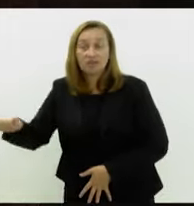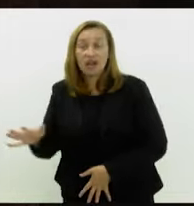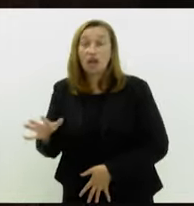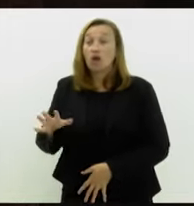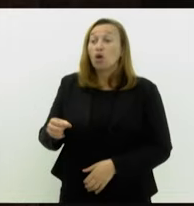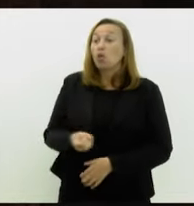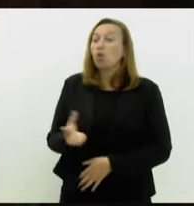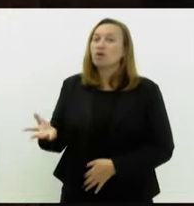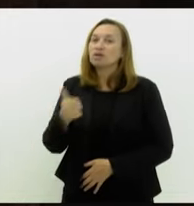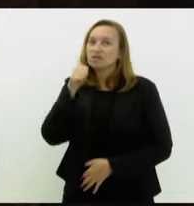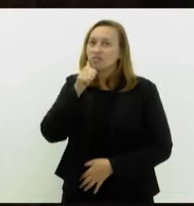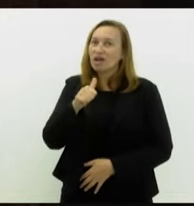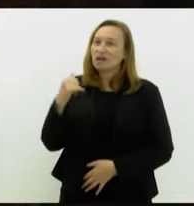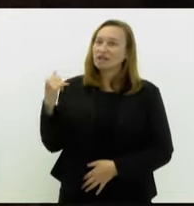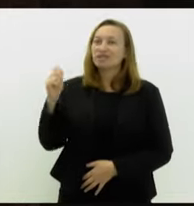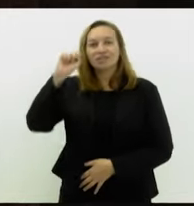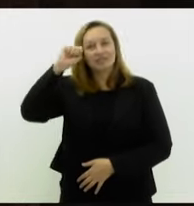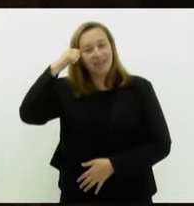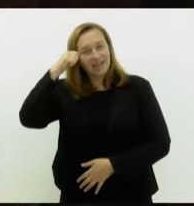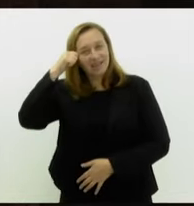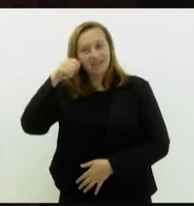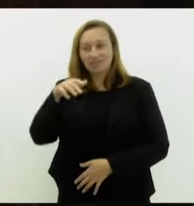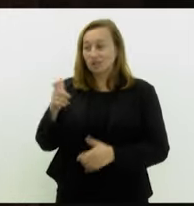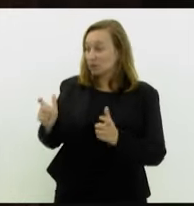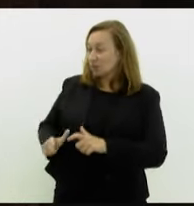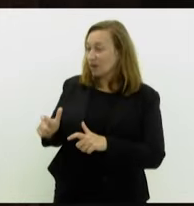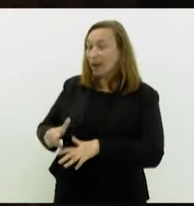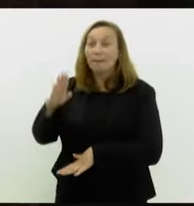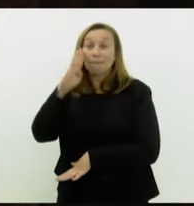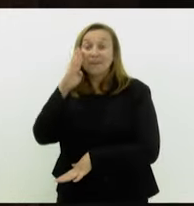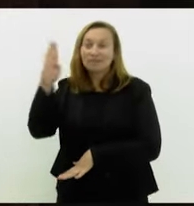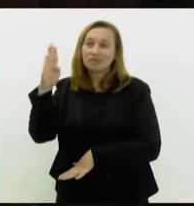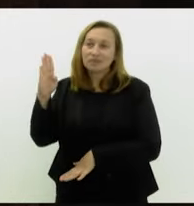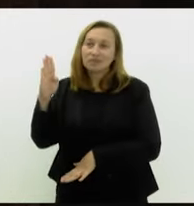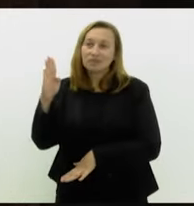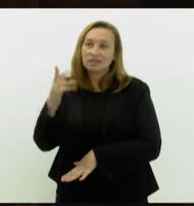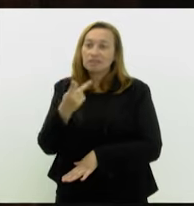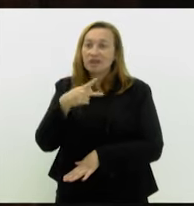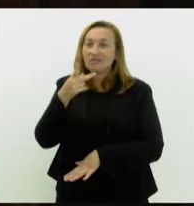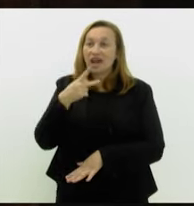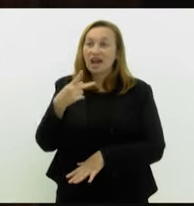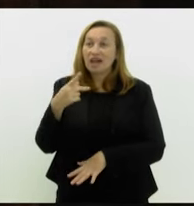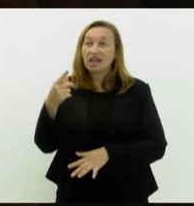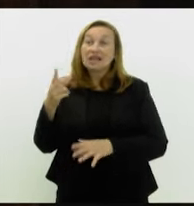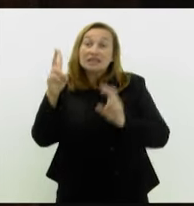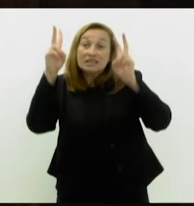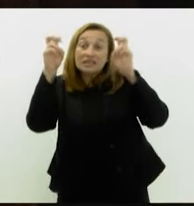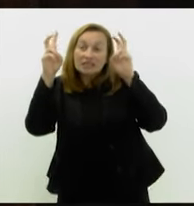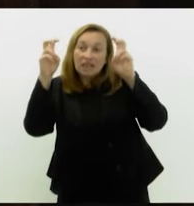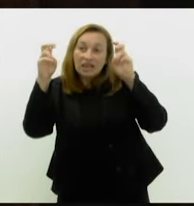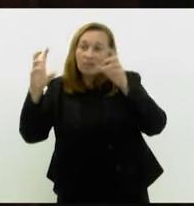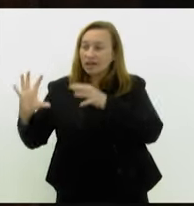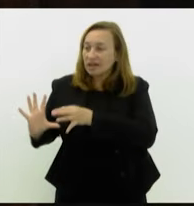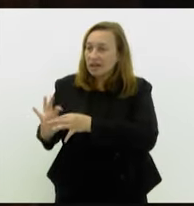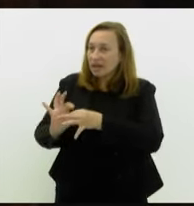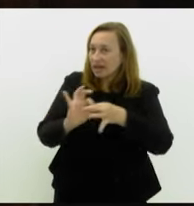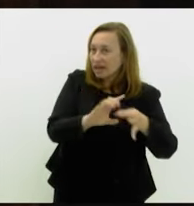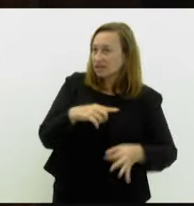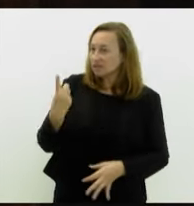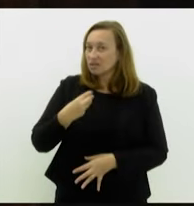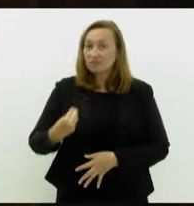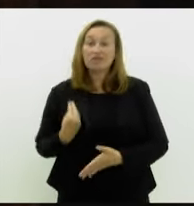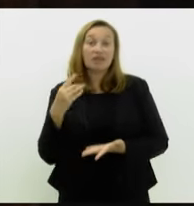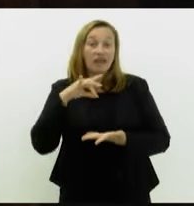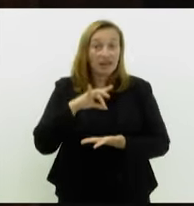negras nesse espaço são fundamentais para também pautar outros temas que t a ver com a nossa vida com a nossa